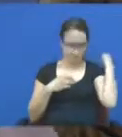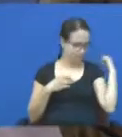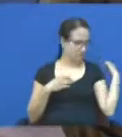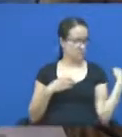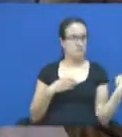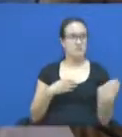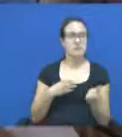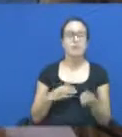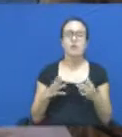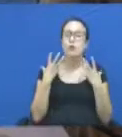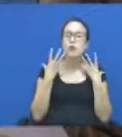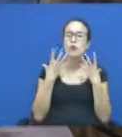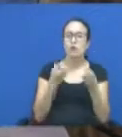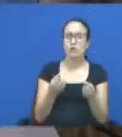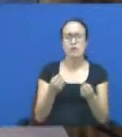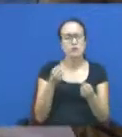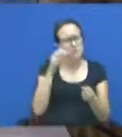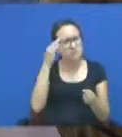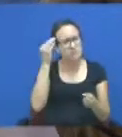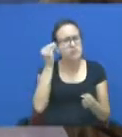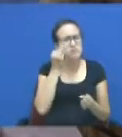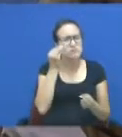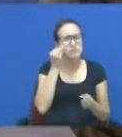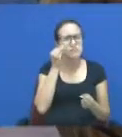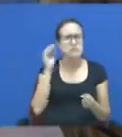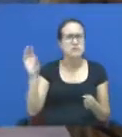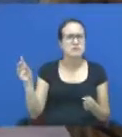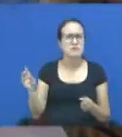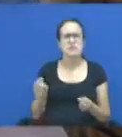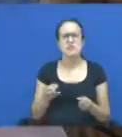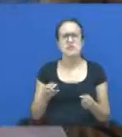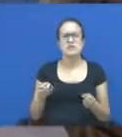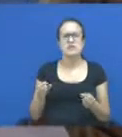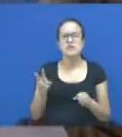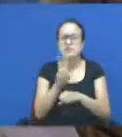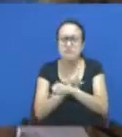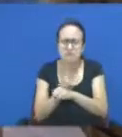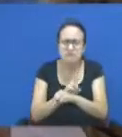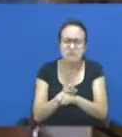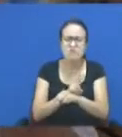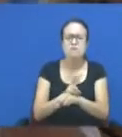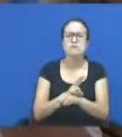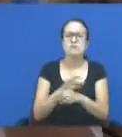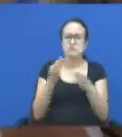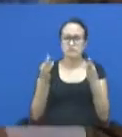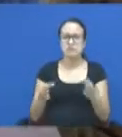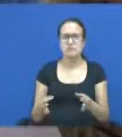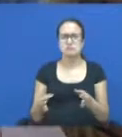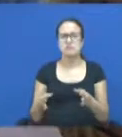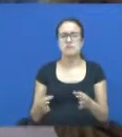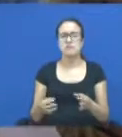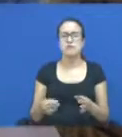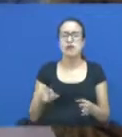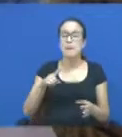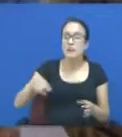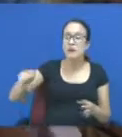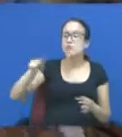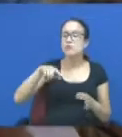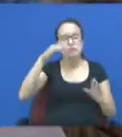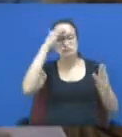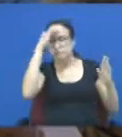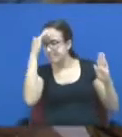meios de ter-se uma fiscalização mais efetiva, para que, de fato, aqueles que não cumprirem com a